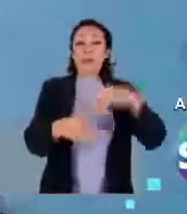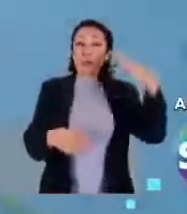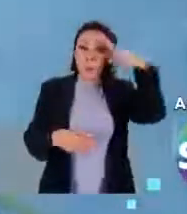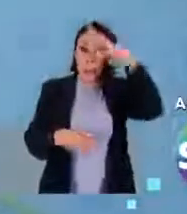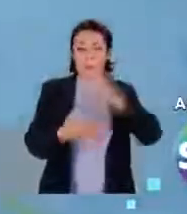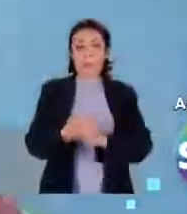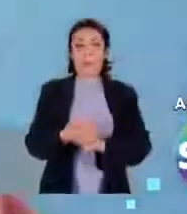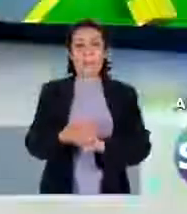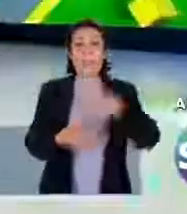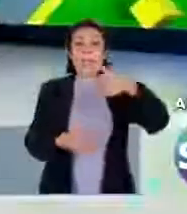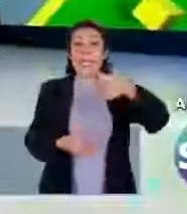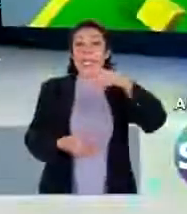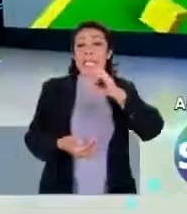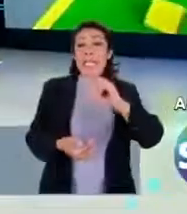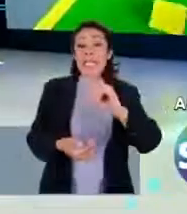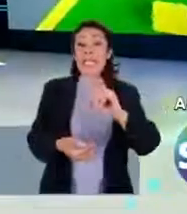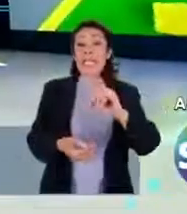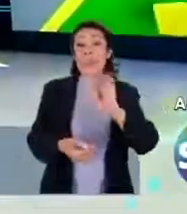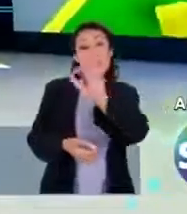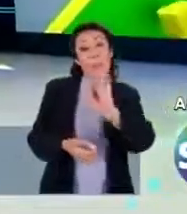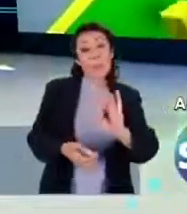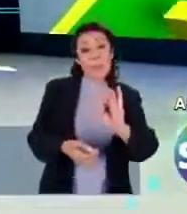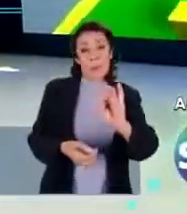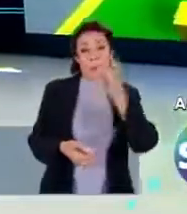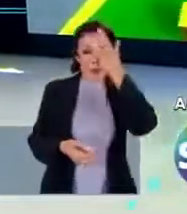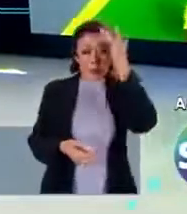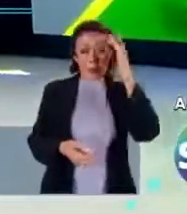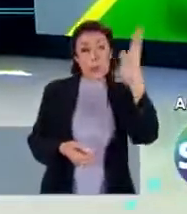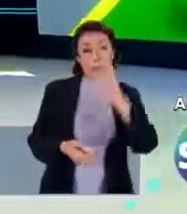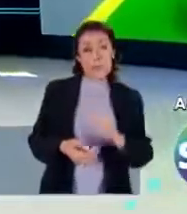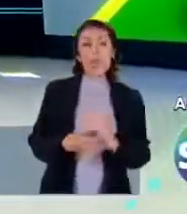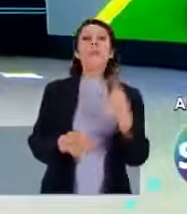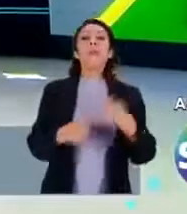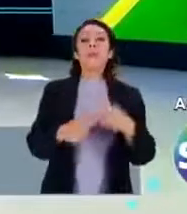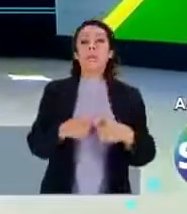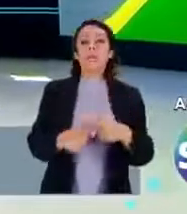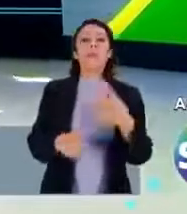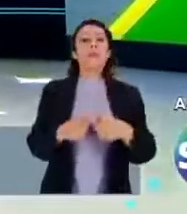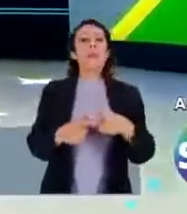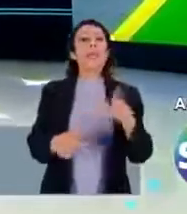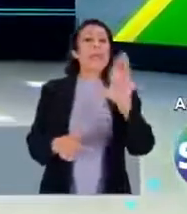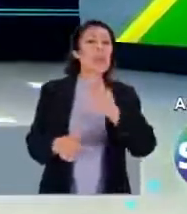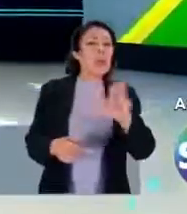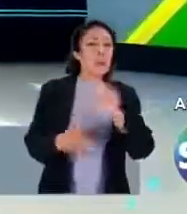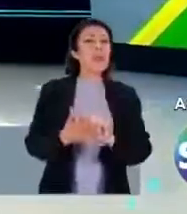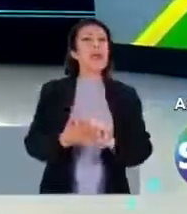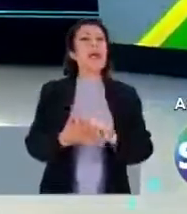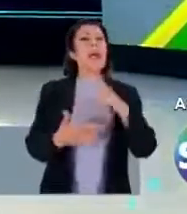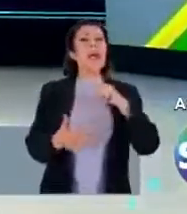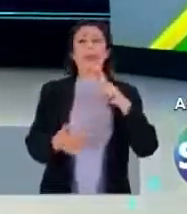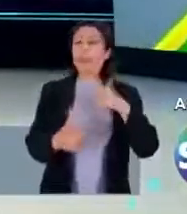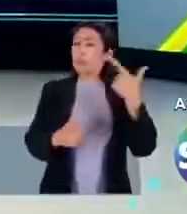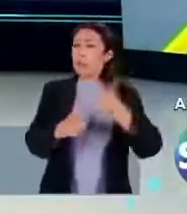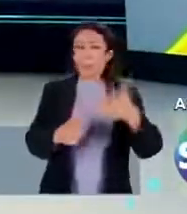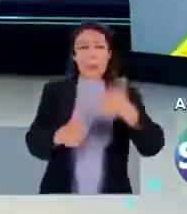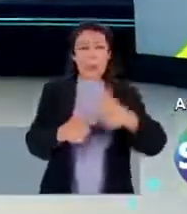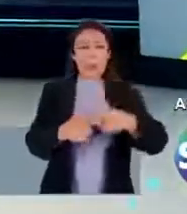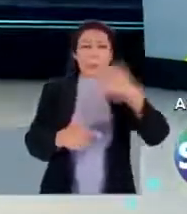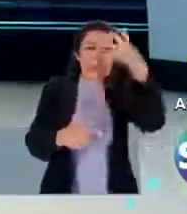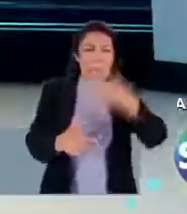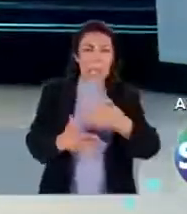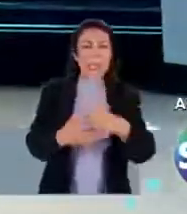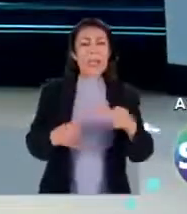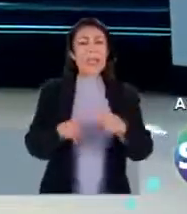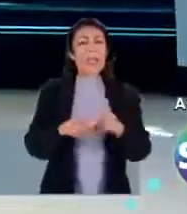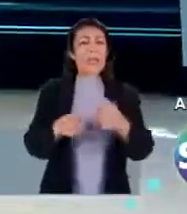do Sul do Rio Grande do Sul de Minas Gerais em números redondos porque porque o Lula produziu mesmo a mais devastadora crise econômica e a mais devastadora